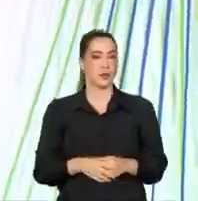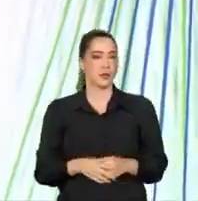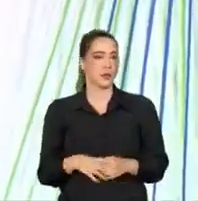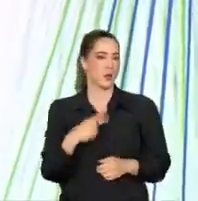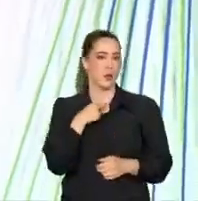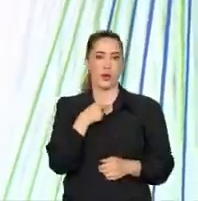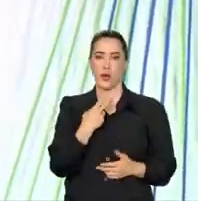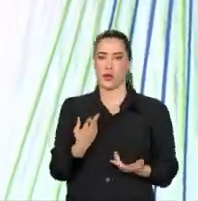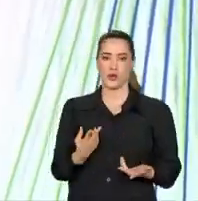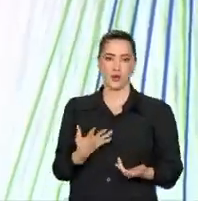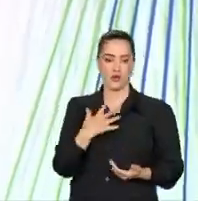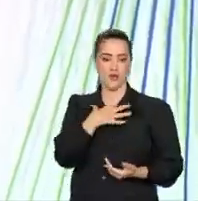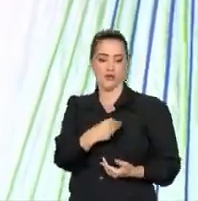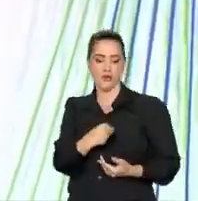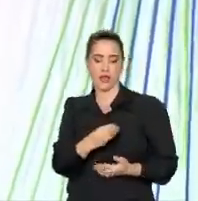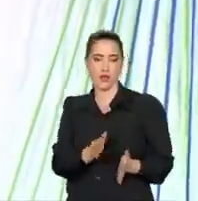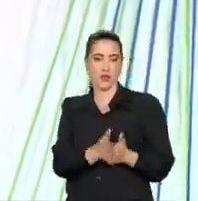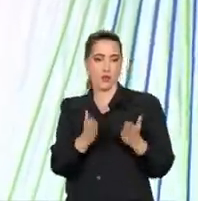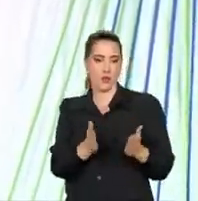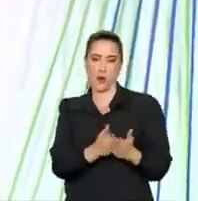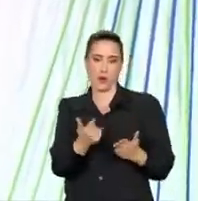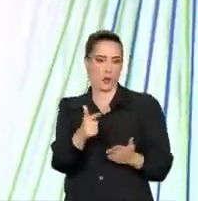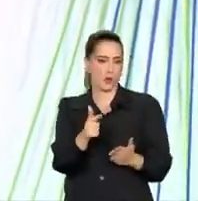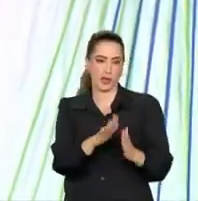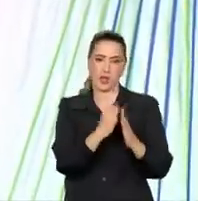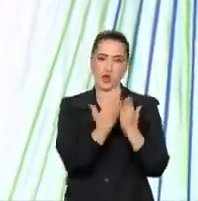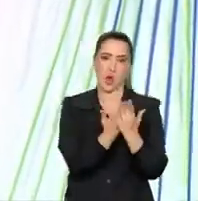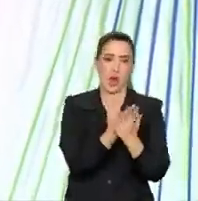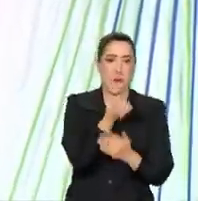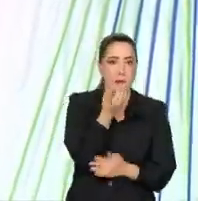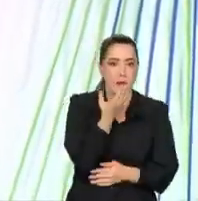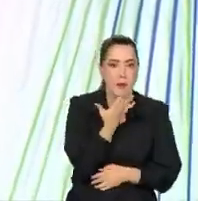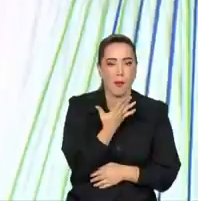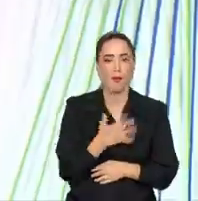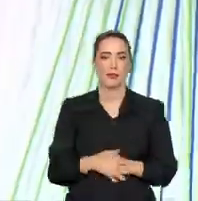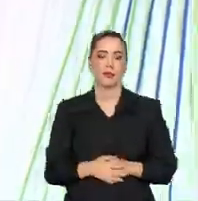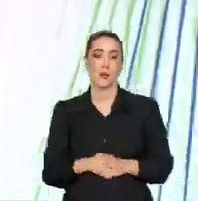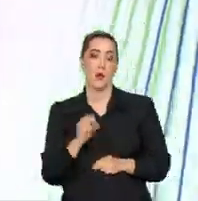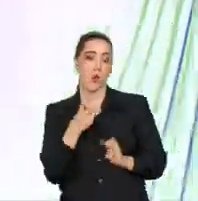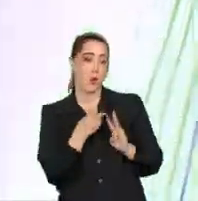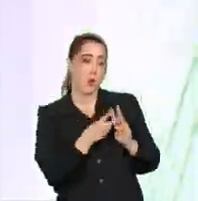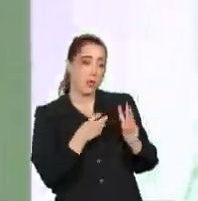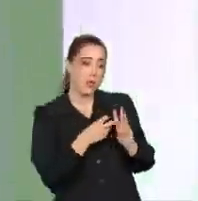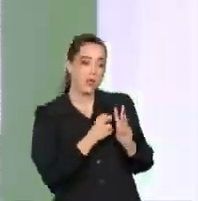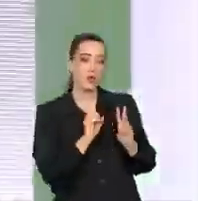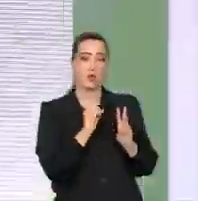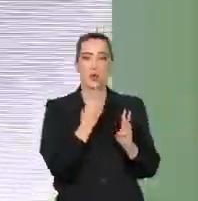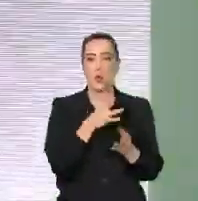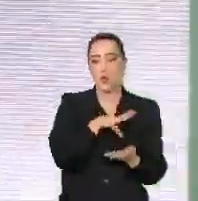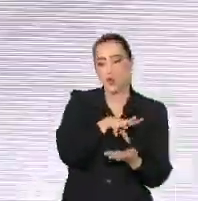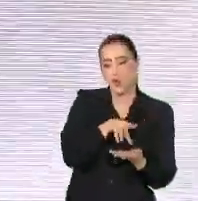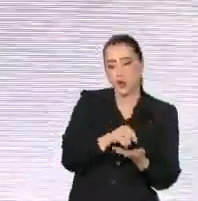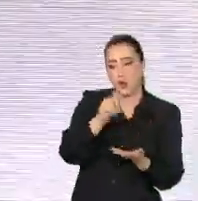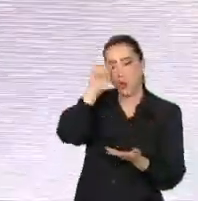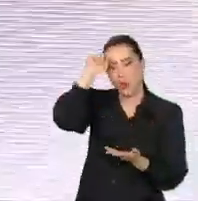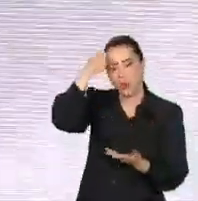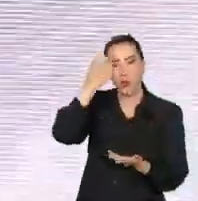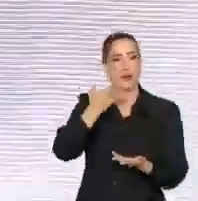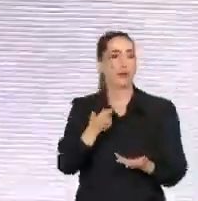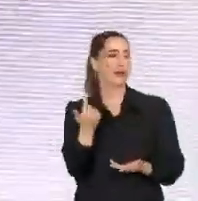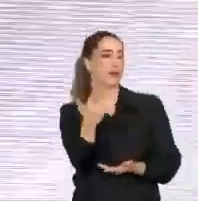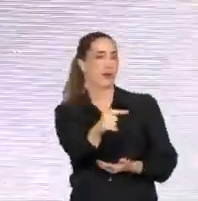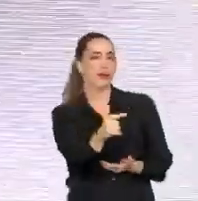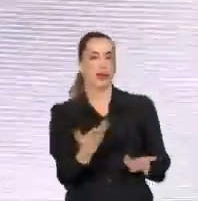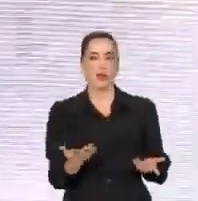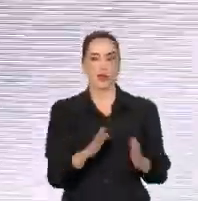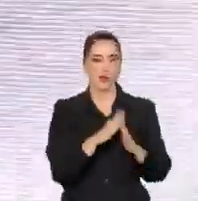filho de um pobre não ter direito de ir para uma boa escola. Não é justo que um índio, um quilombola, um negro não tenha, porque quando a gente vai ver,